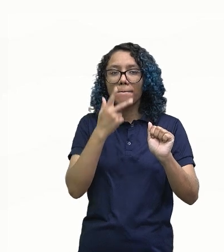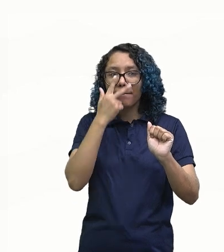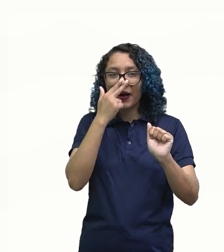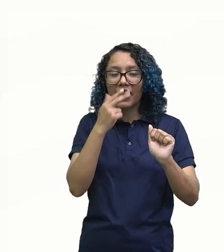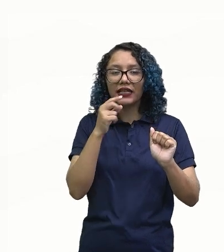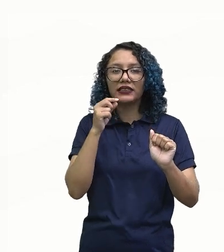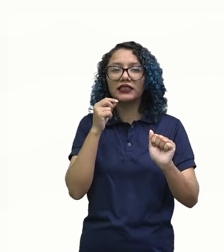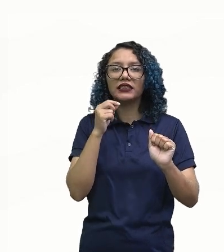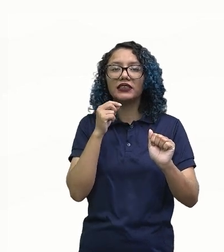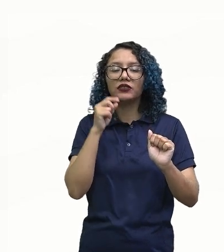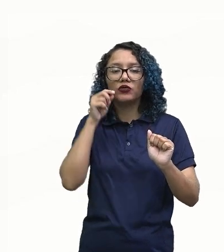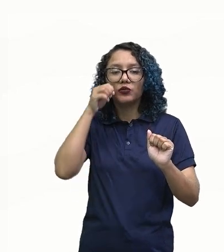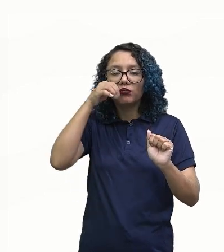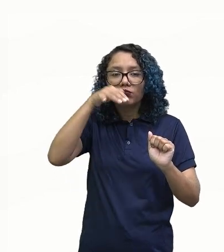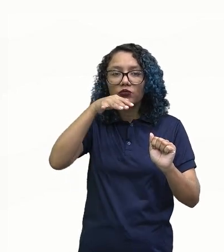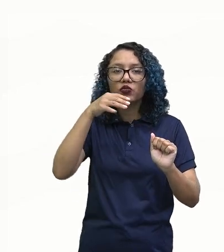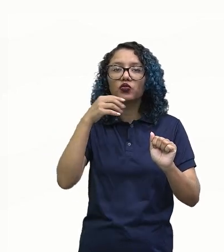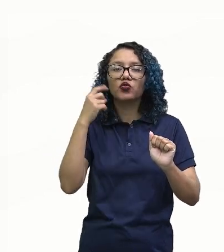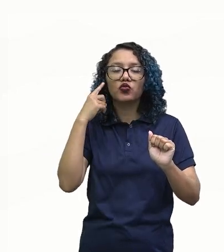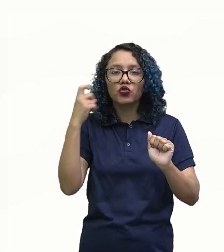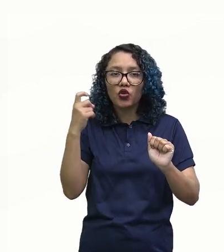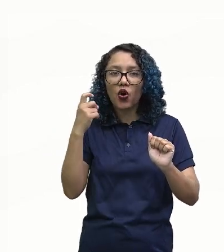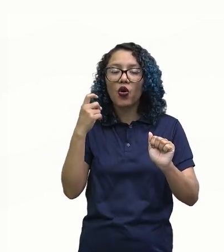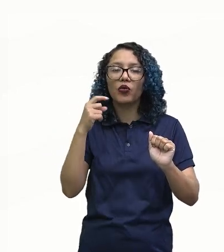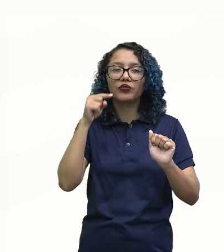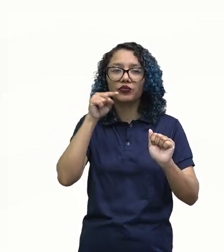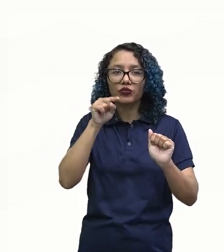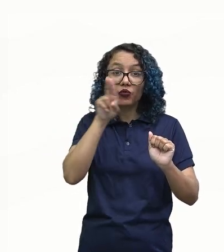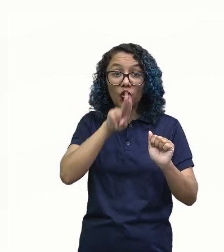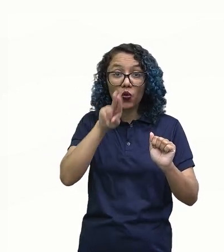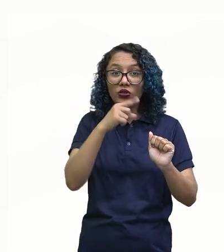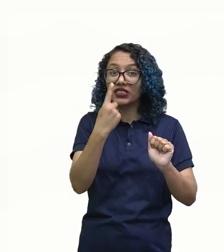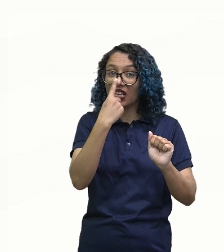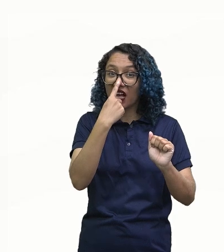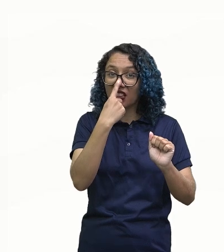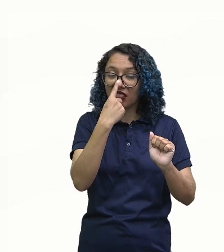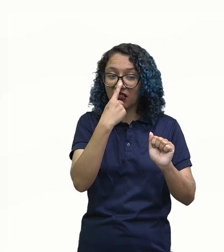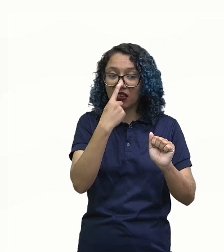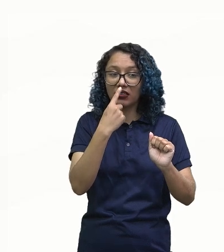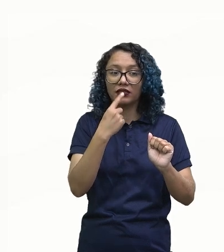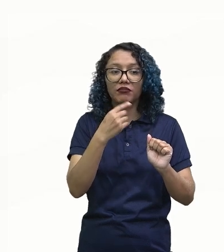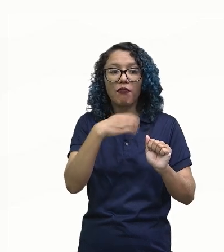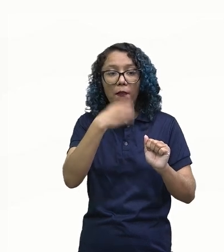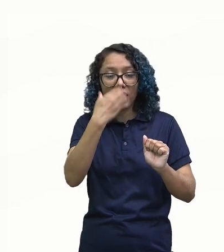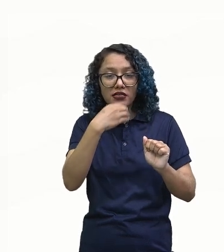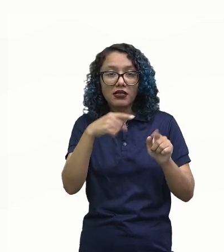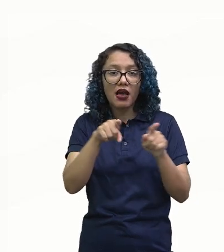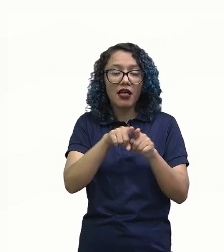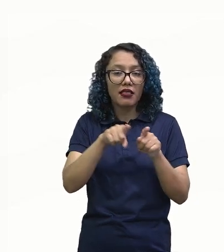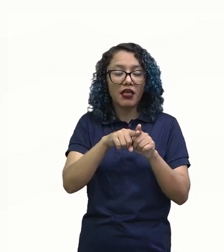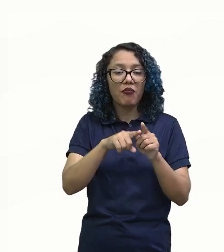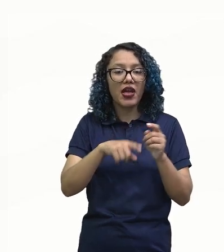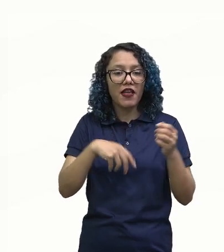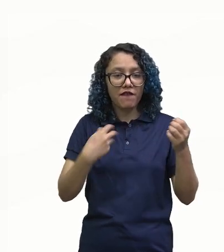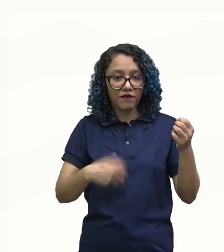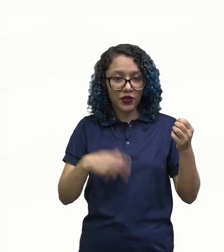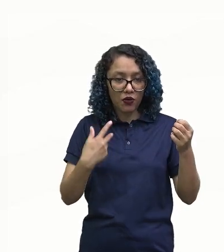a narina. Então, eu digo maçã, violão. Observe que ele fica,